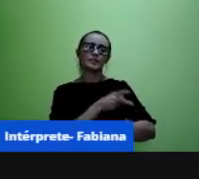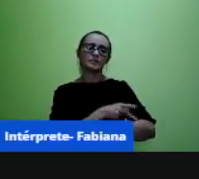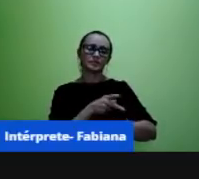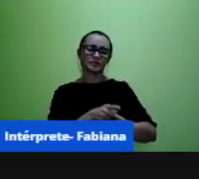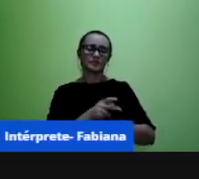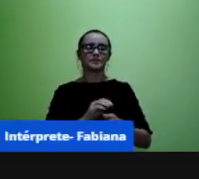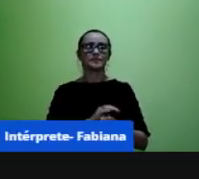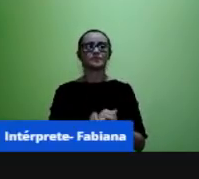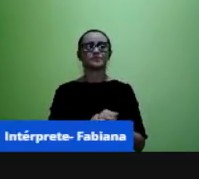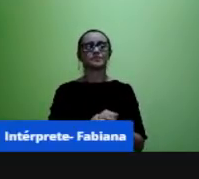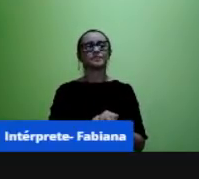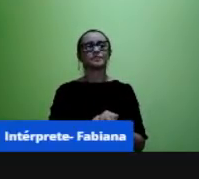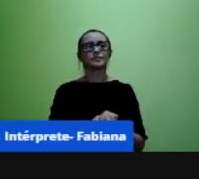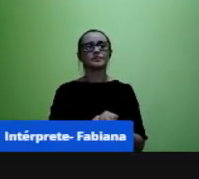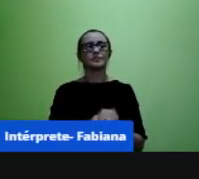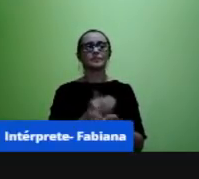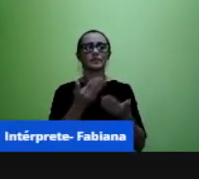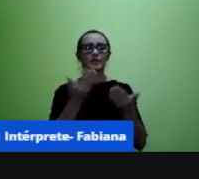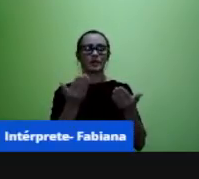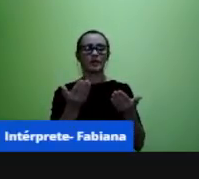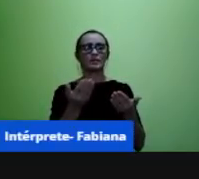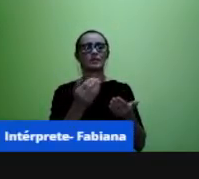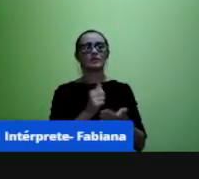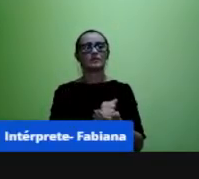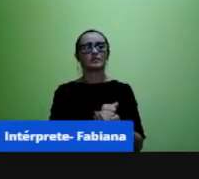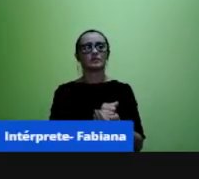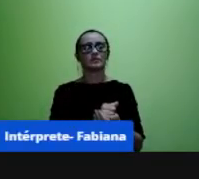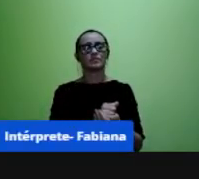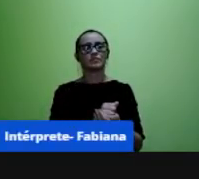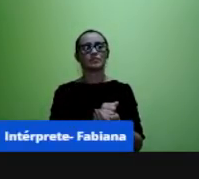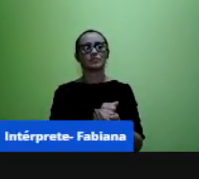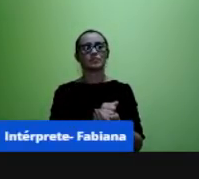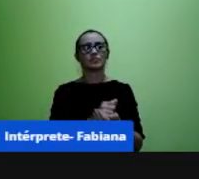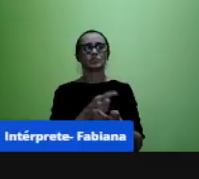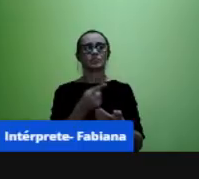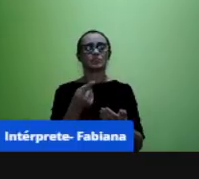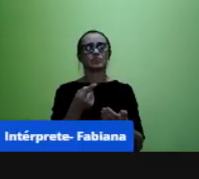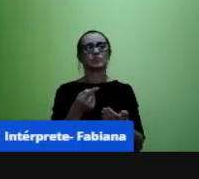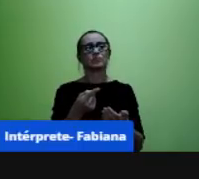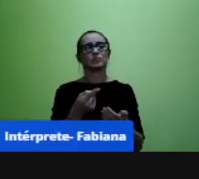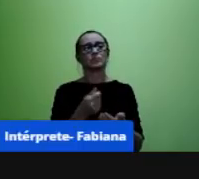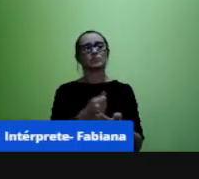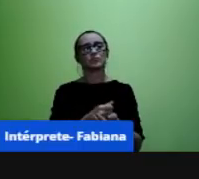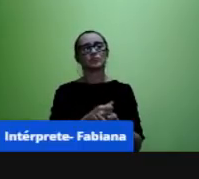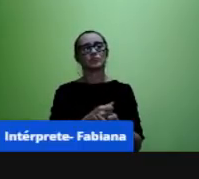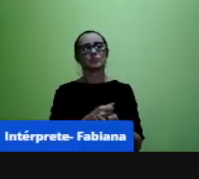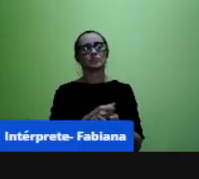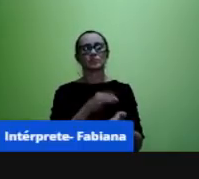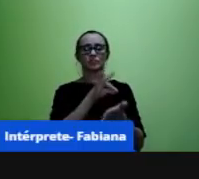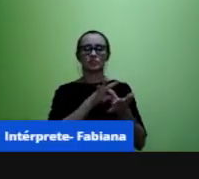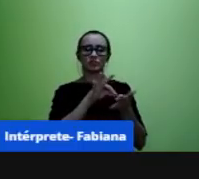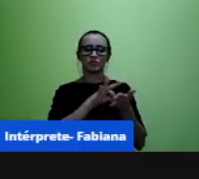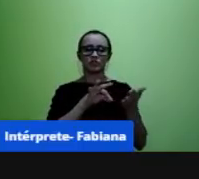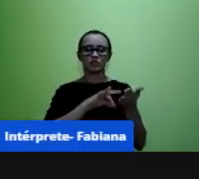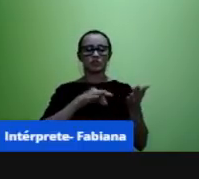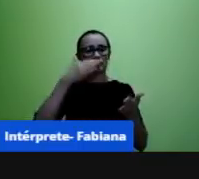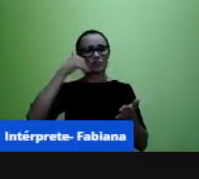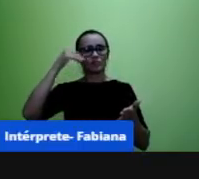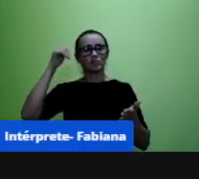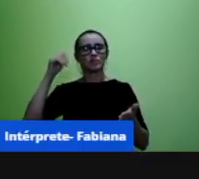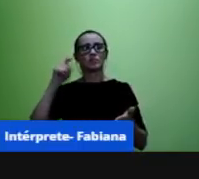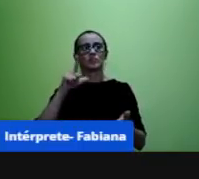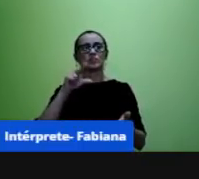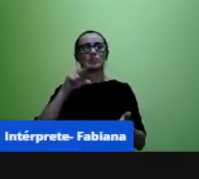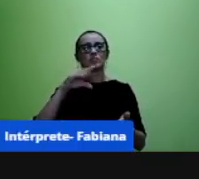colocamos algumas referências onde foi usada na avaliação, né, que nós usamos o Lucchese, nós usamos o coletivo